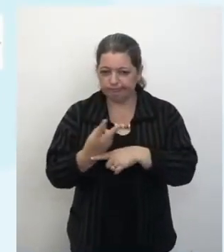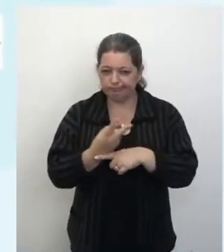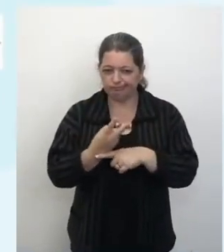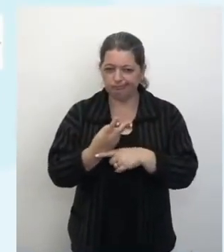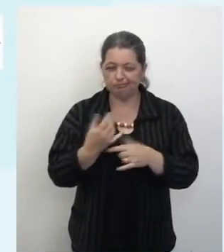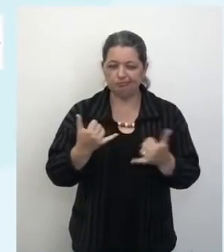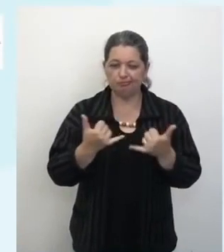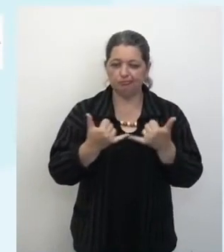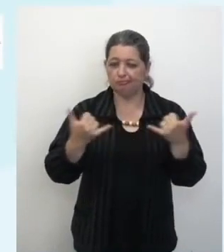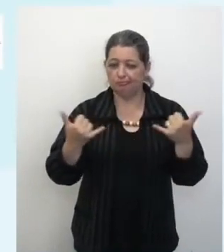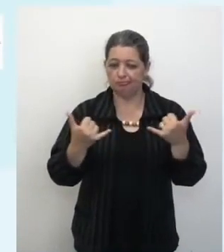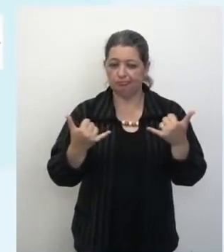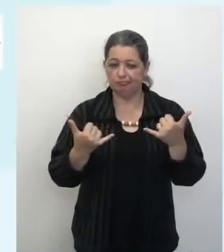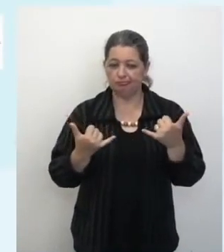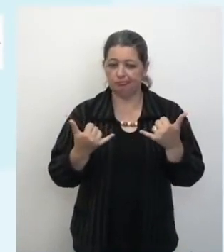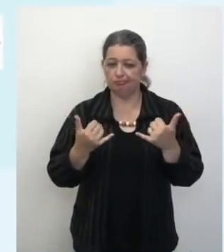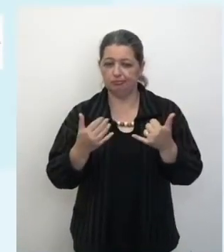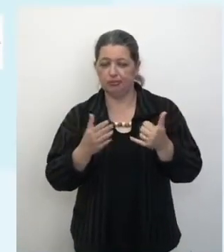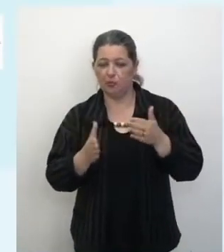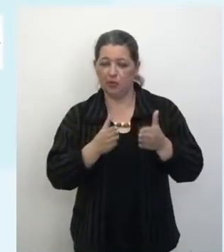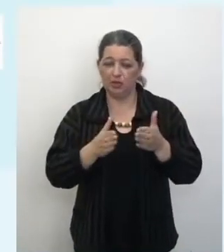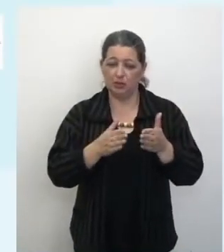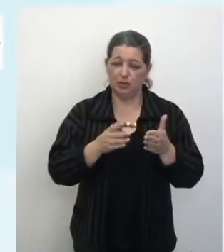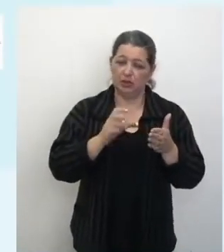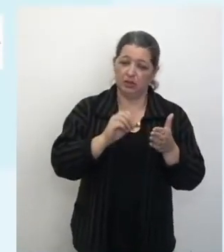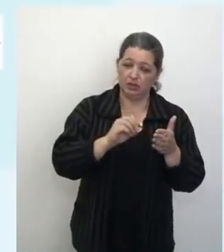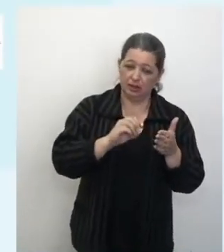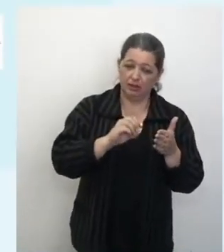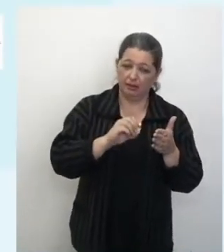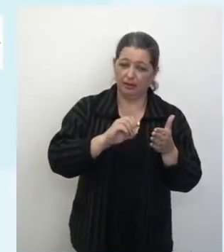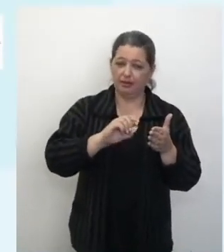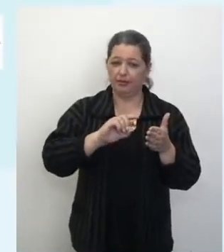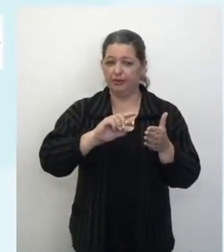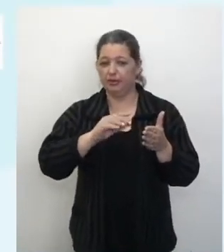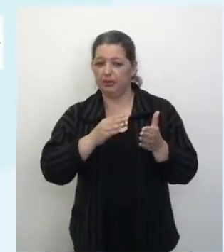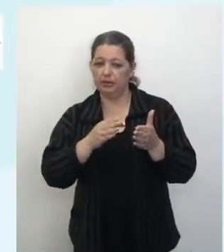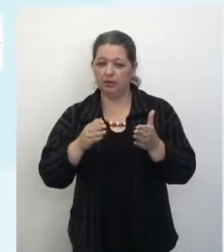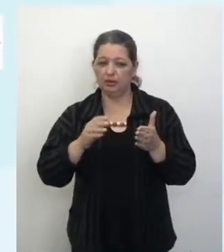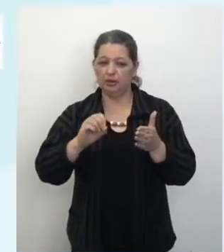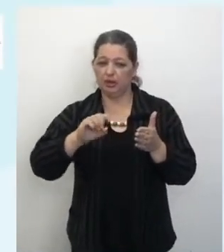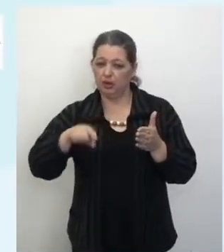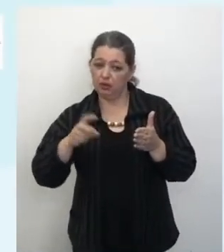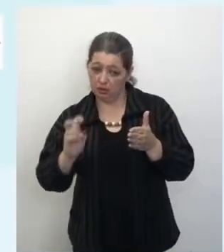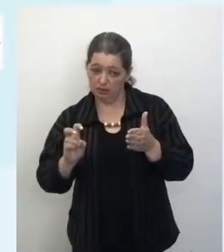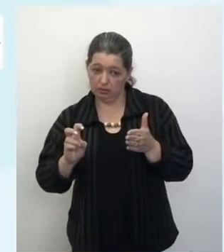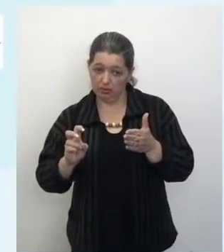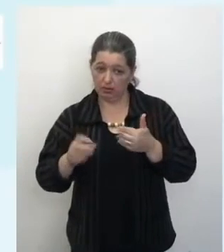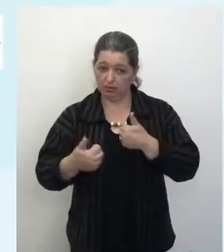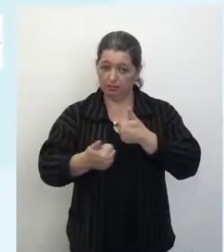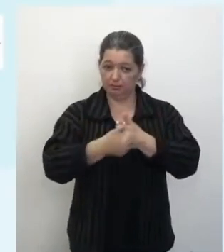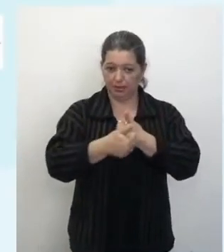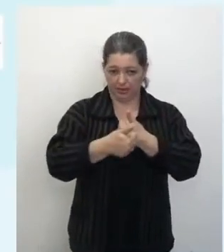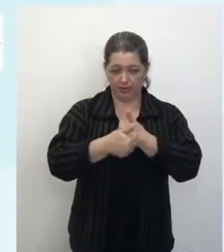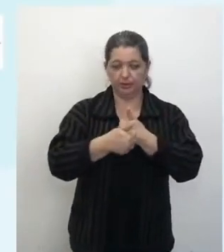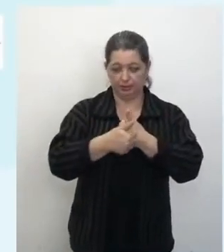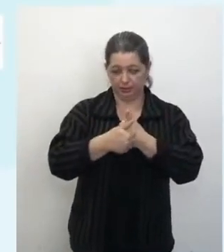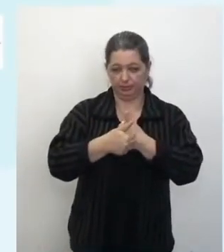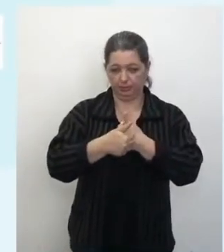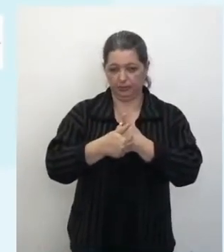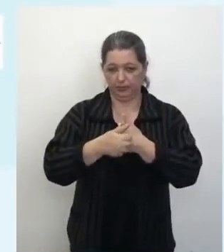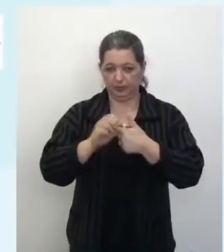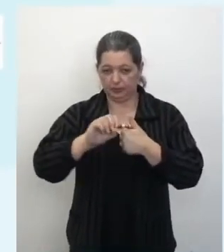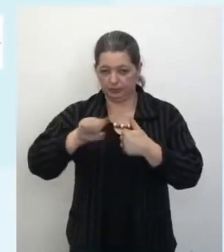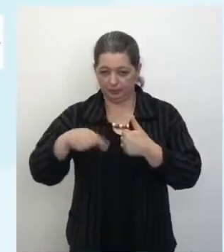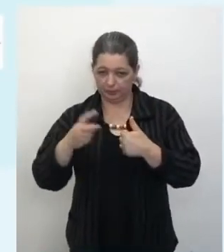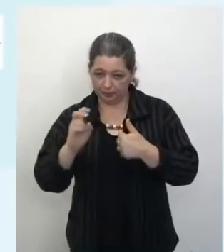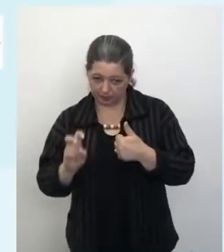o 0,4 está entre 0,5. 0,5 positivo. Claro, ele está mais próximo do meio, do 0,5. Então, um pouquinho